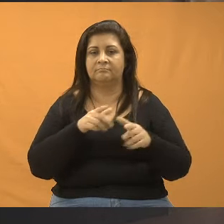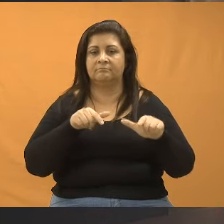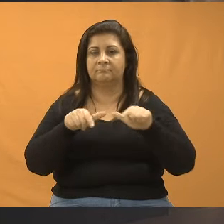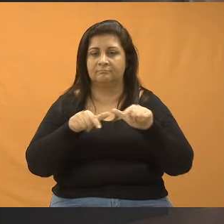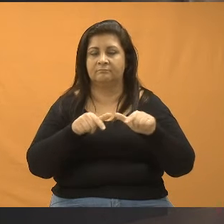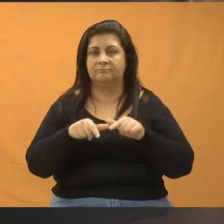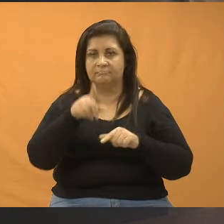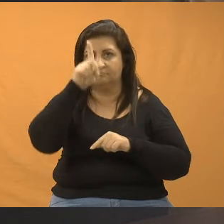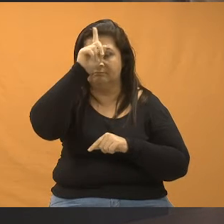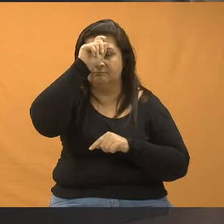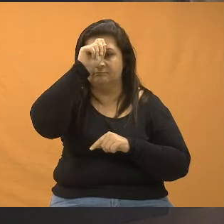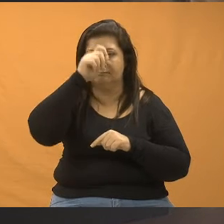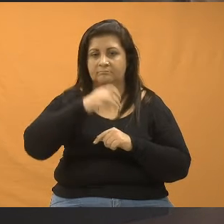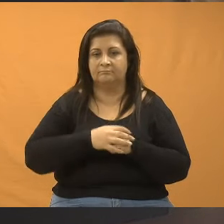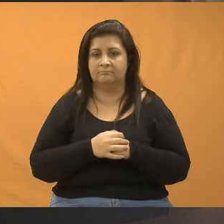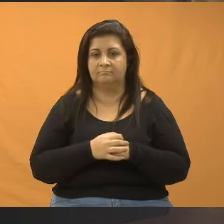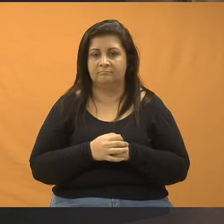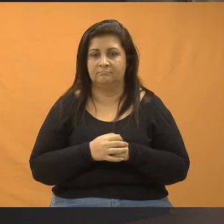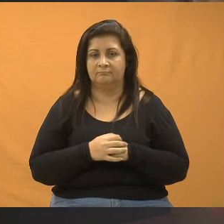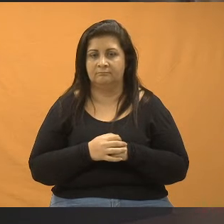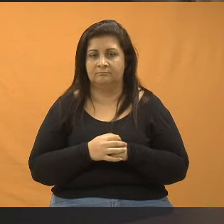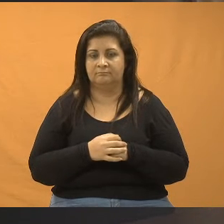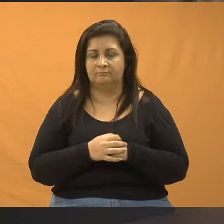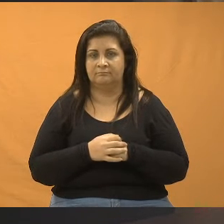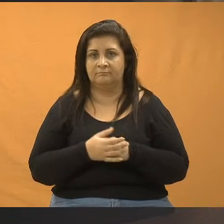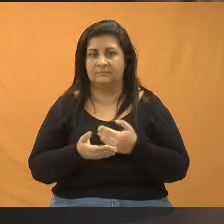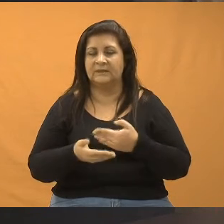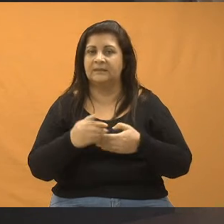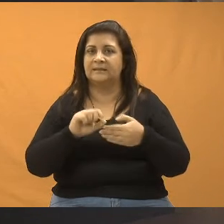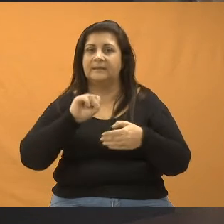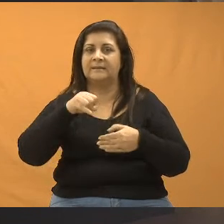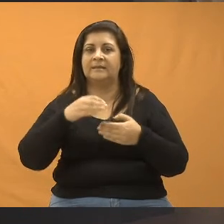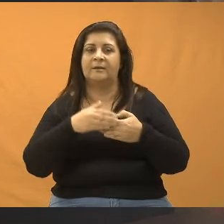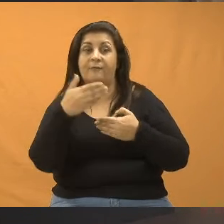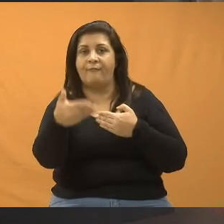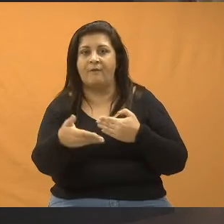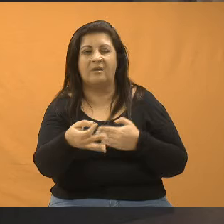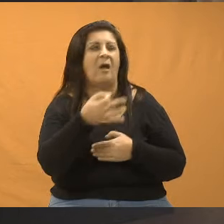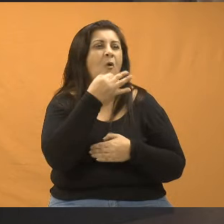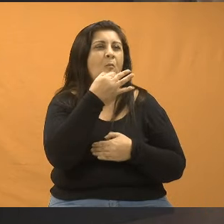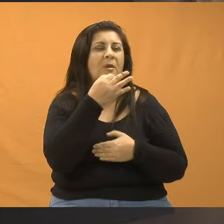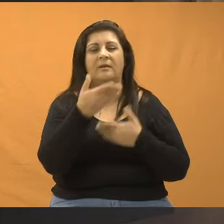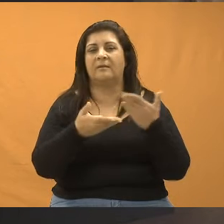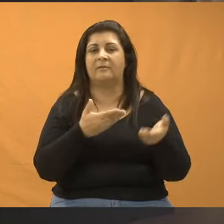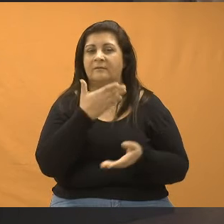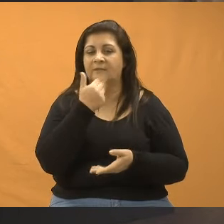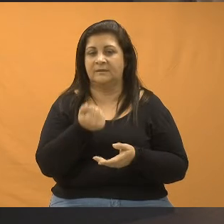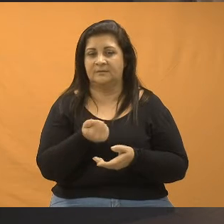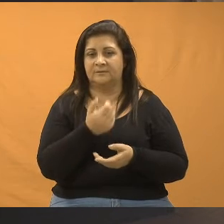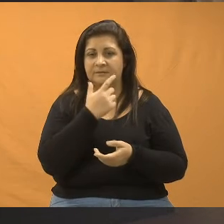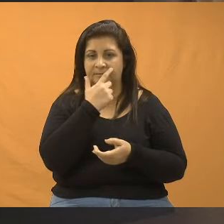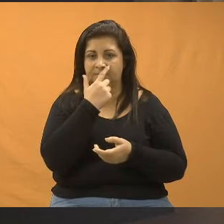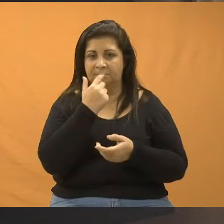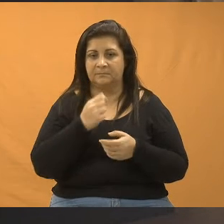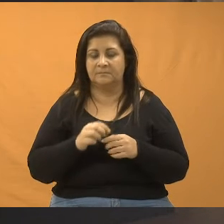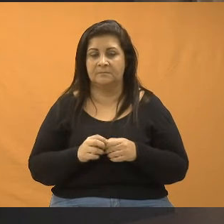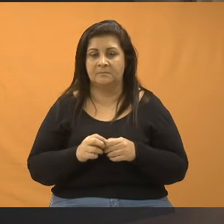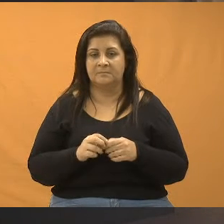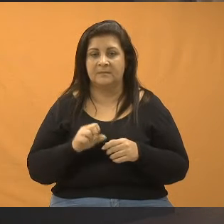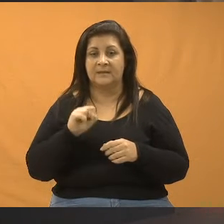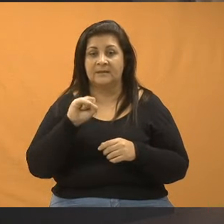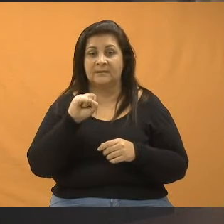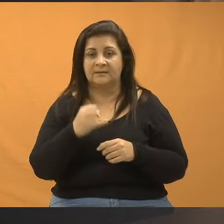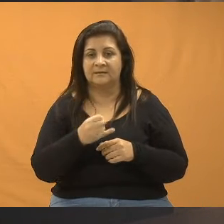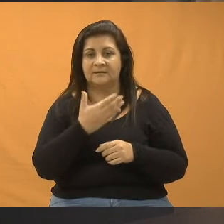Casa. Então, nós sabemos a dificuldade. Quem está do lado de fora é cheio dos palpites, não é? Porque acha que é muito fácil a solução. Se a solução